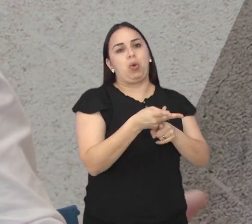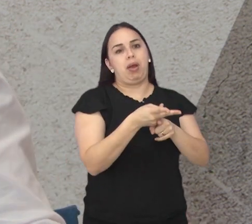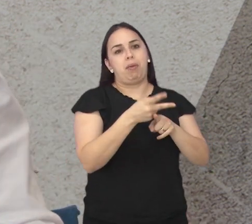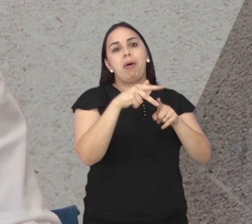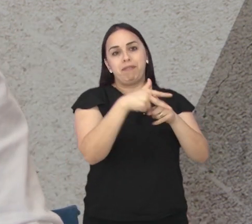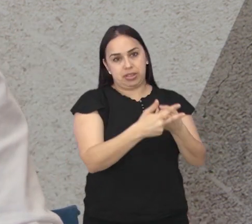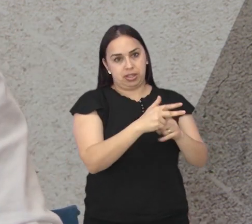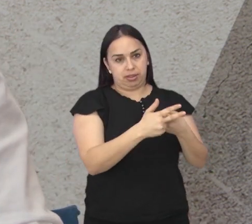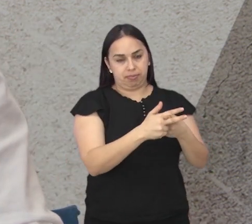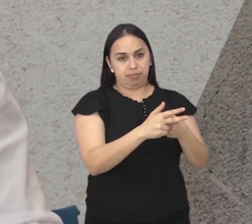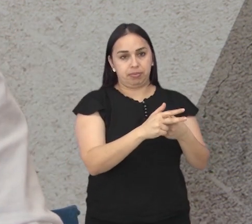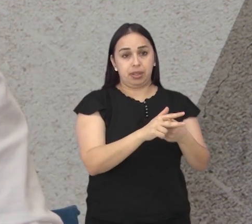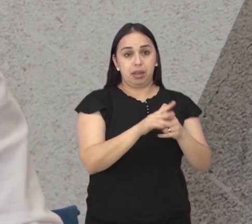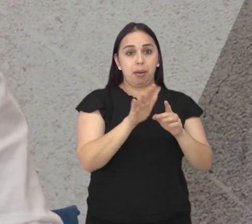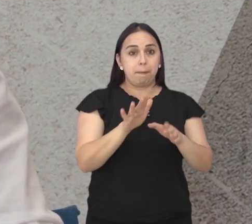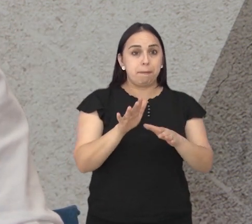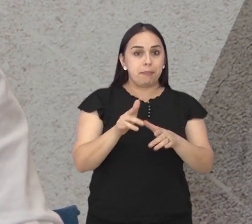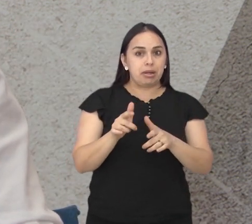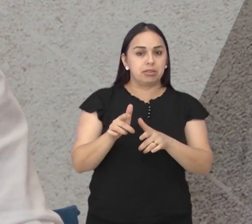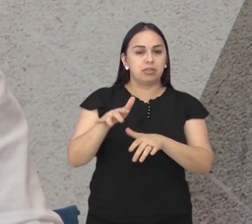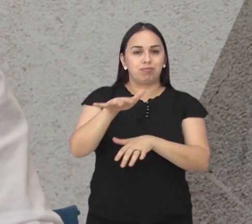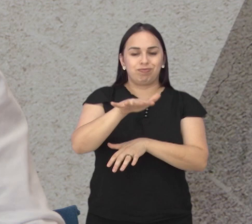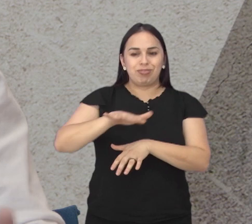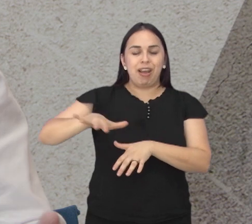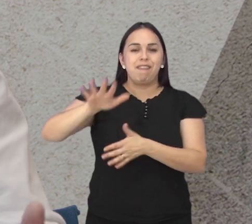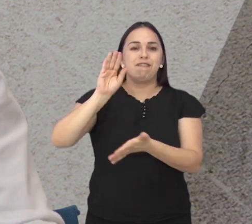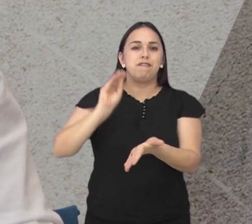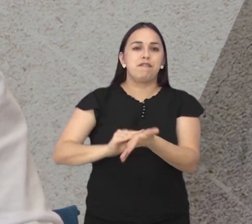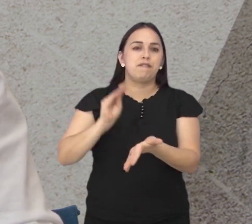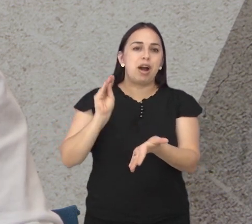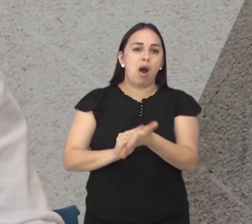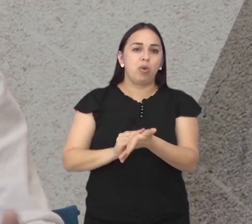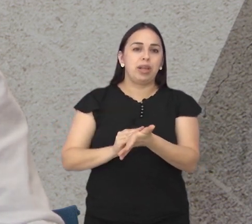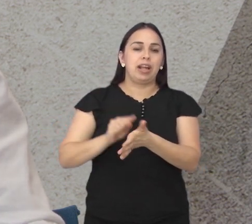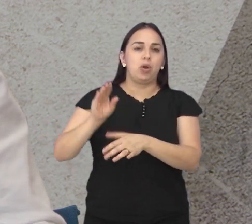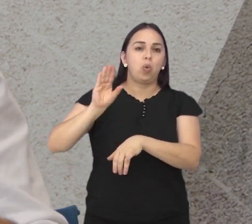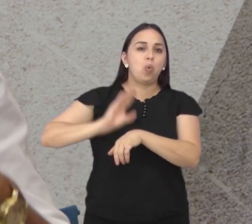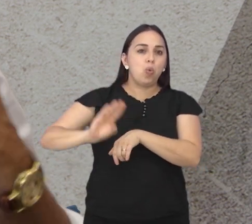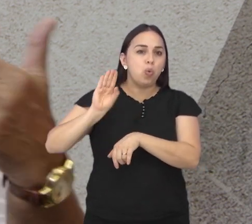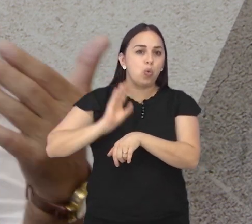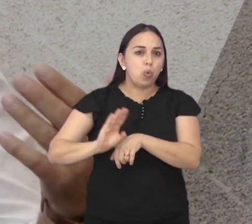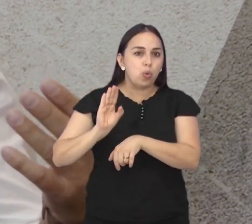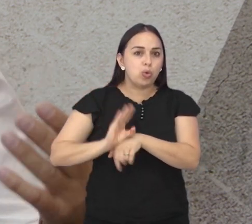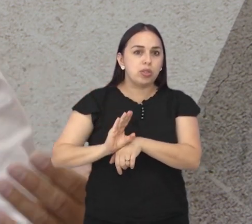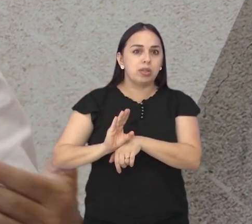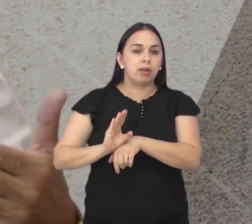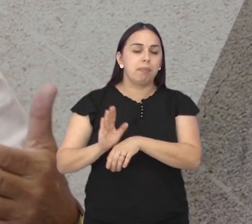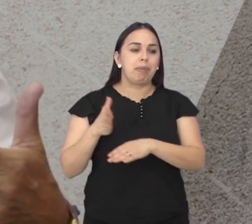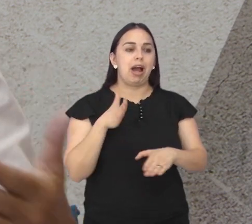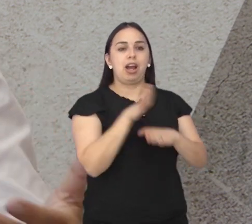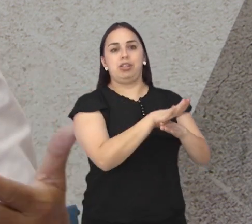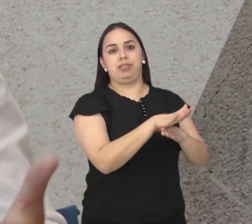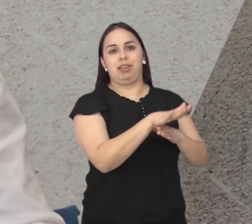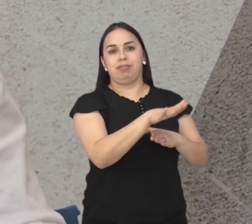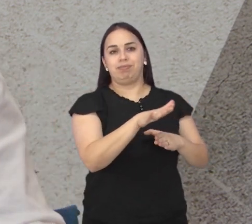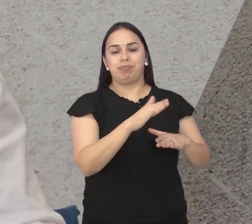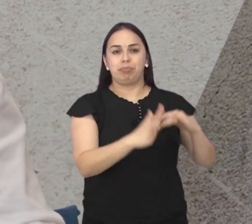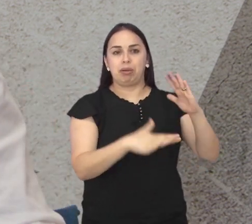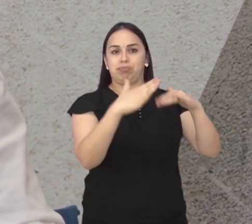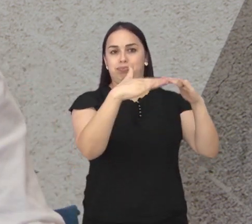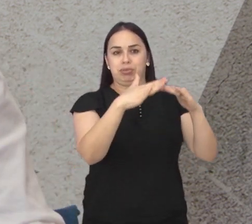ele vai ter que procurar uma oficina mesmo, né? Mas o mercado está muito carente hoje de treinamento, de pessoas que possam preparar esse